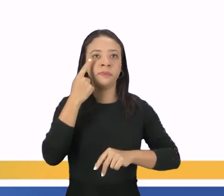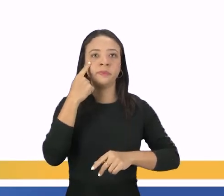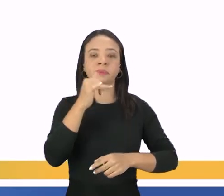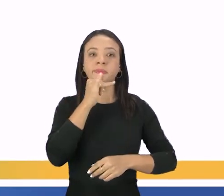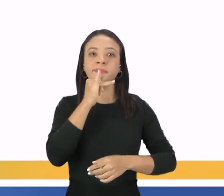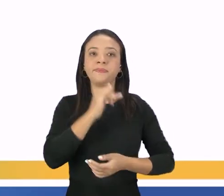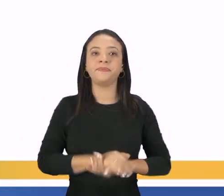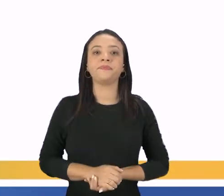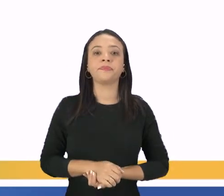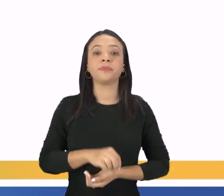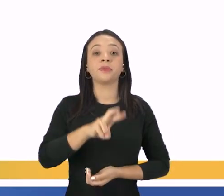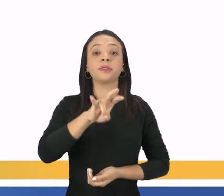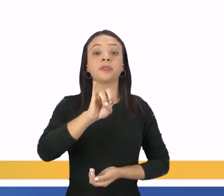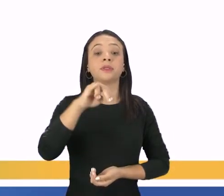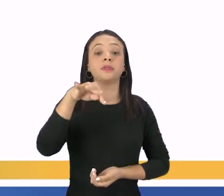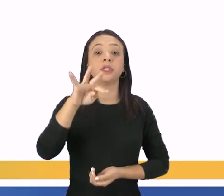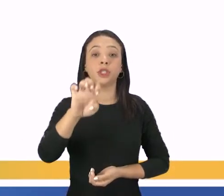assim,